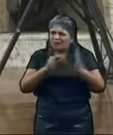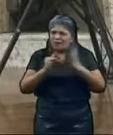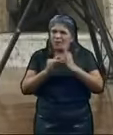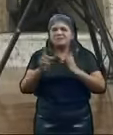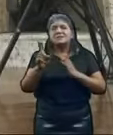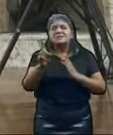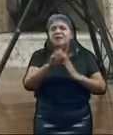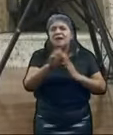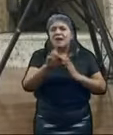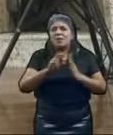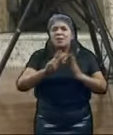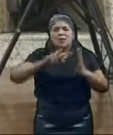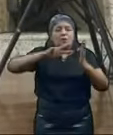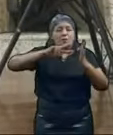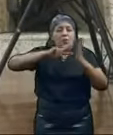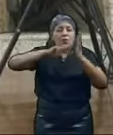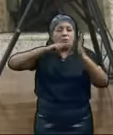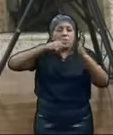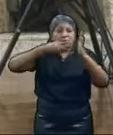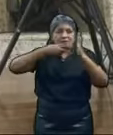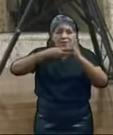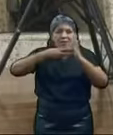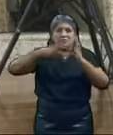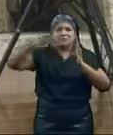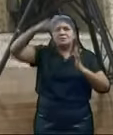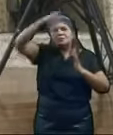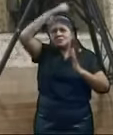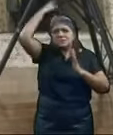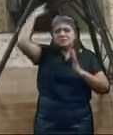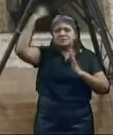e não contrário do santo é profano é imundo